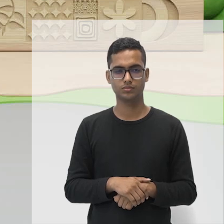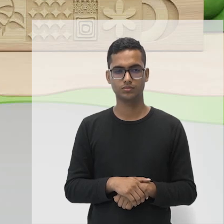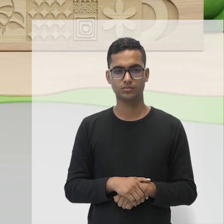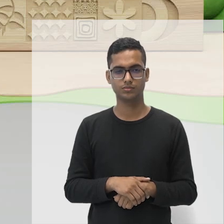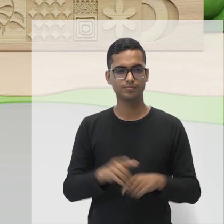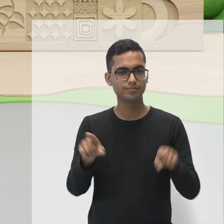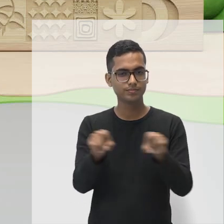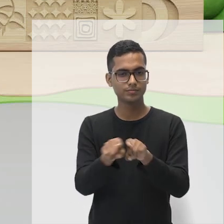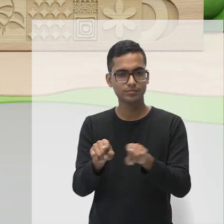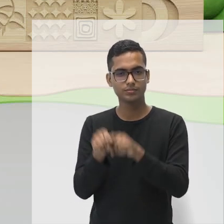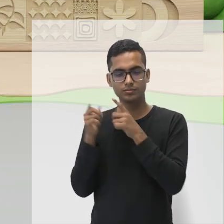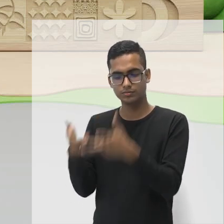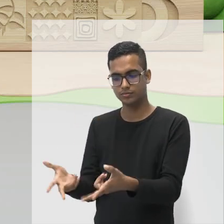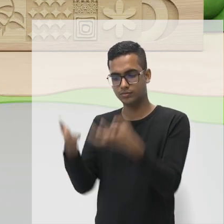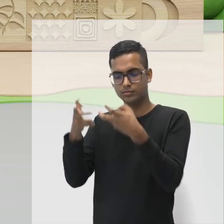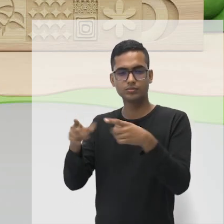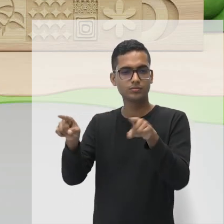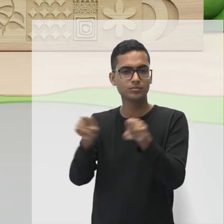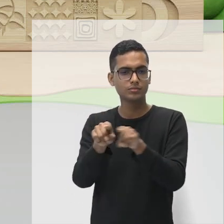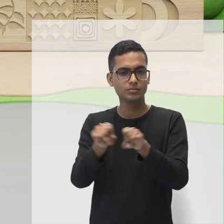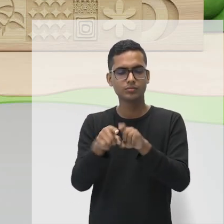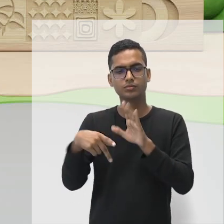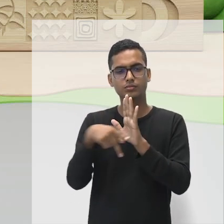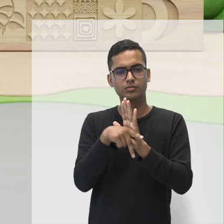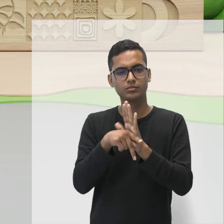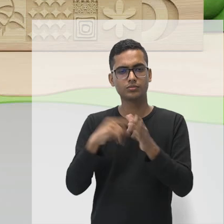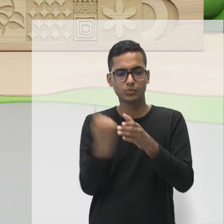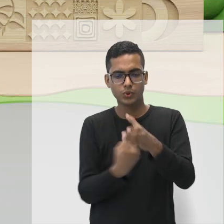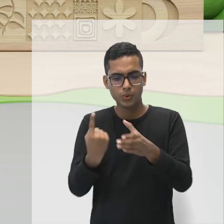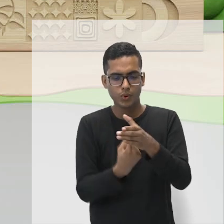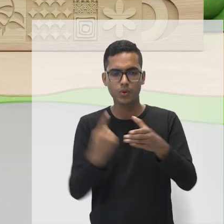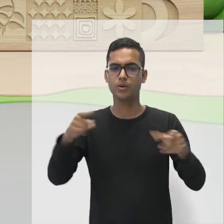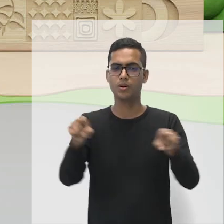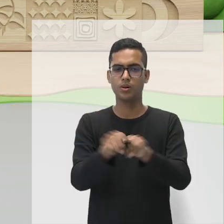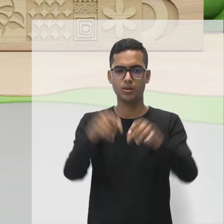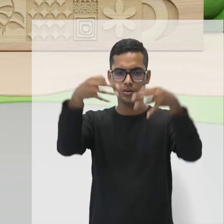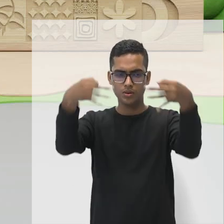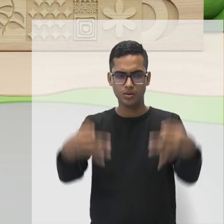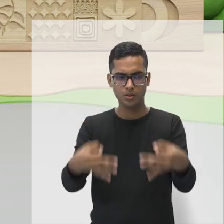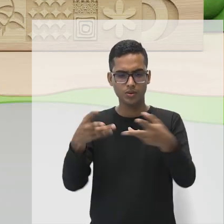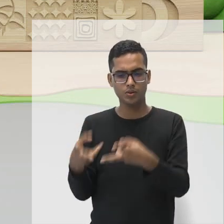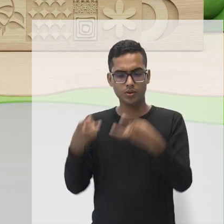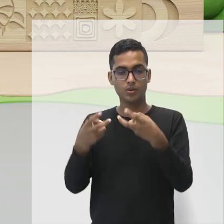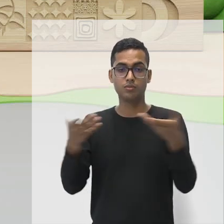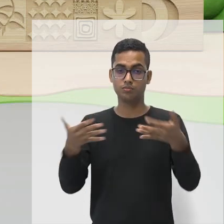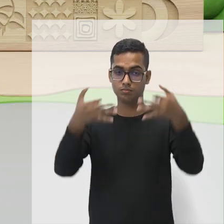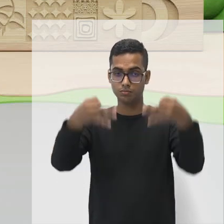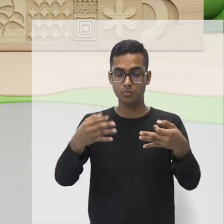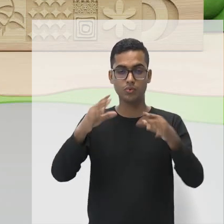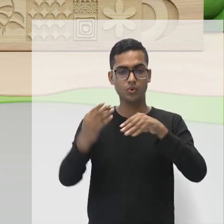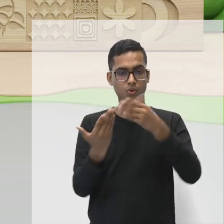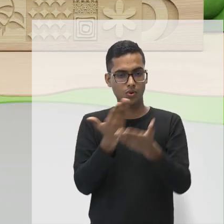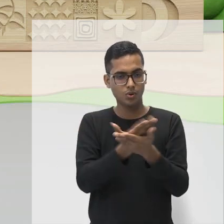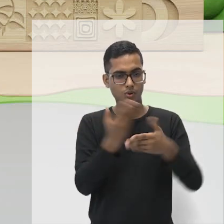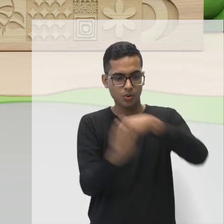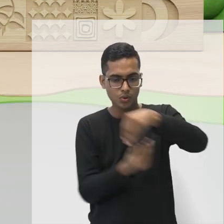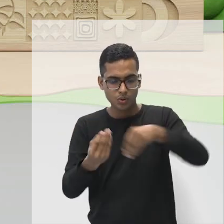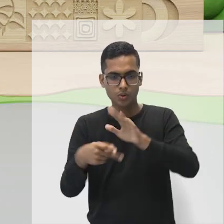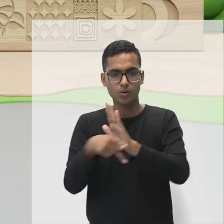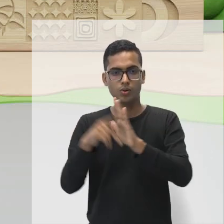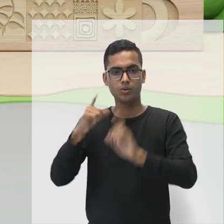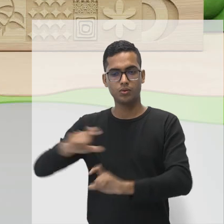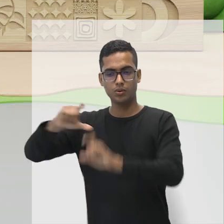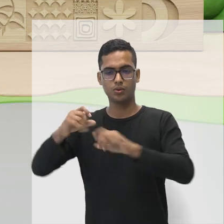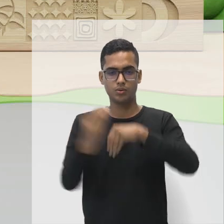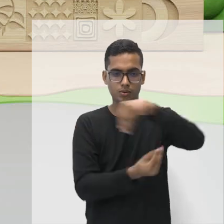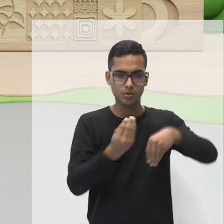extração e centrifugação, certo? Então, essa foi a nossa aula sobre misturas